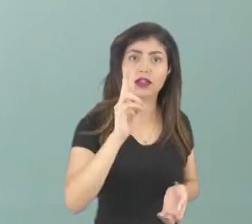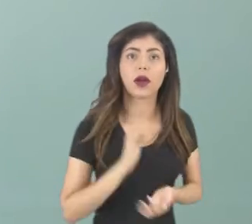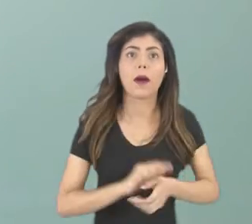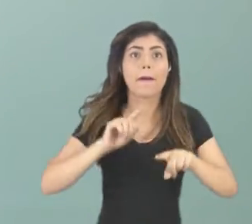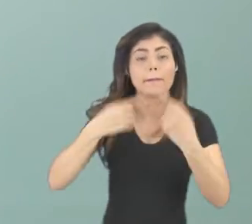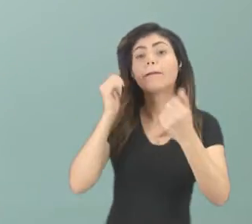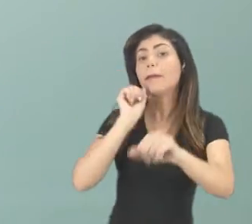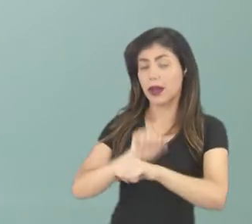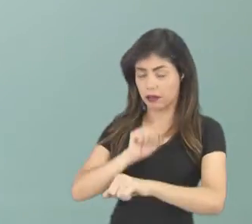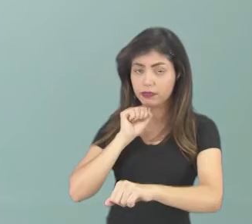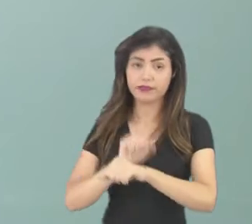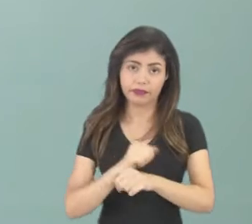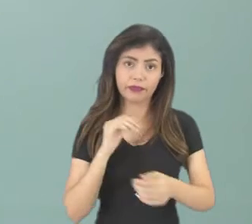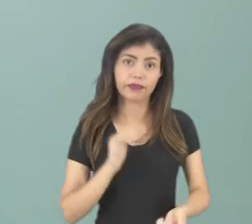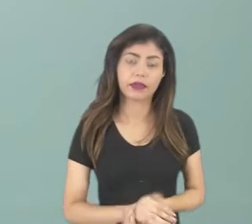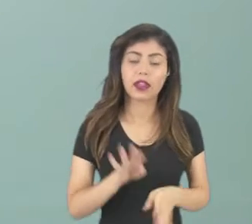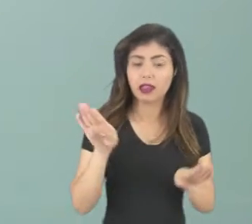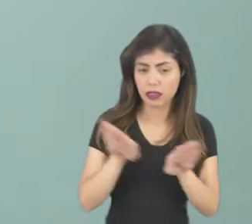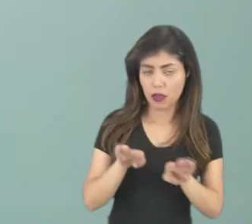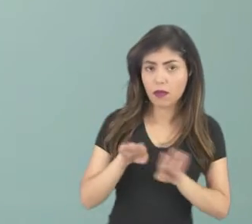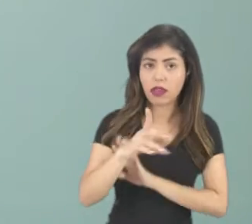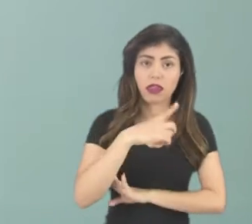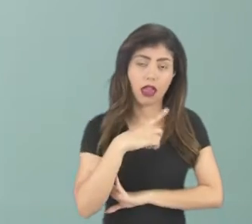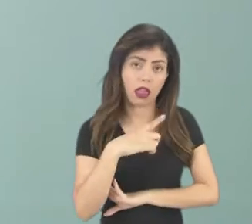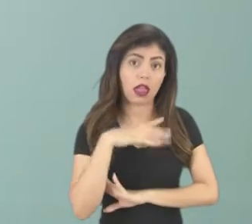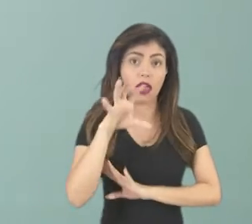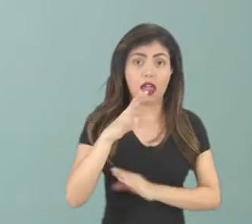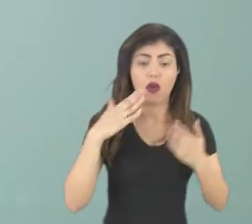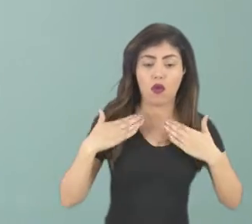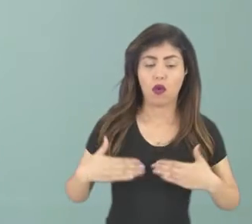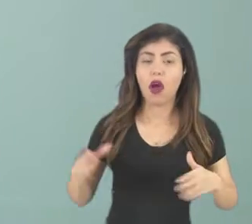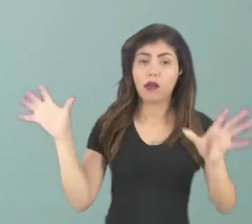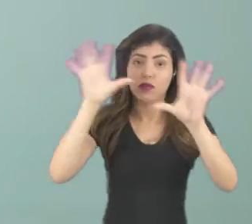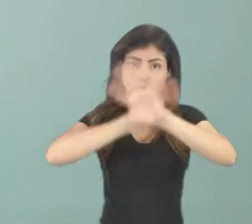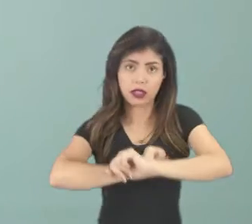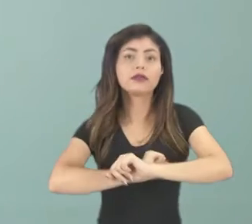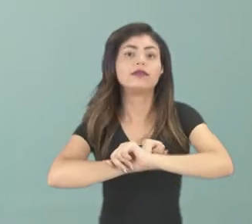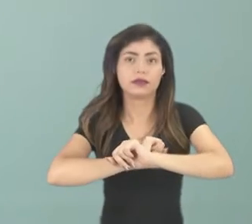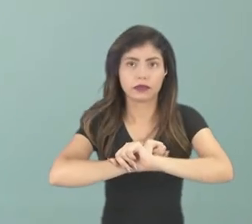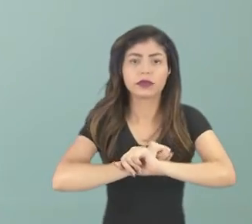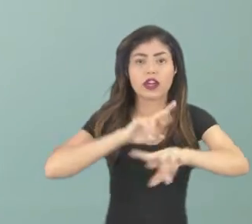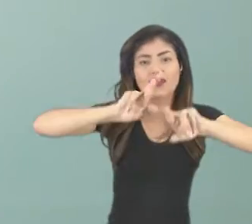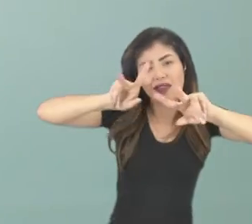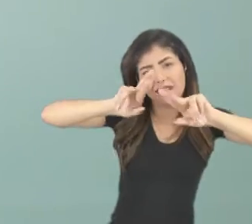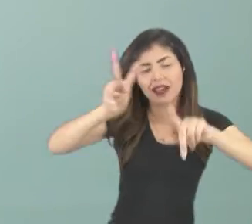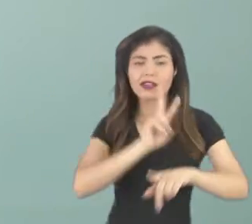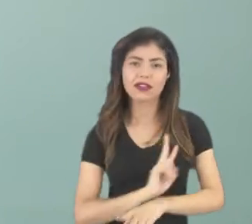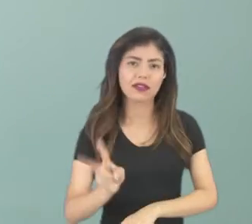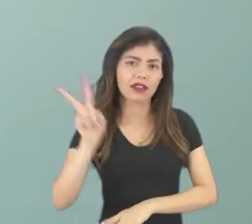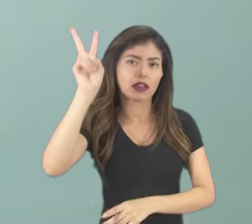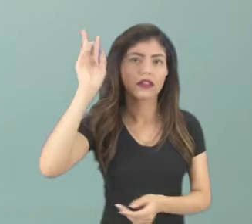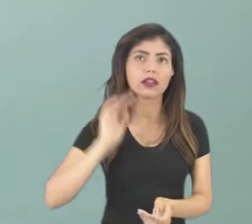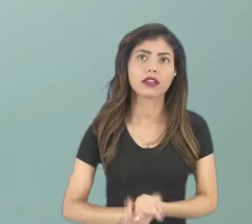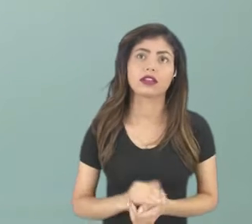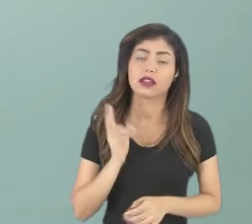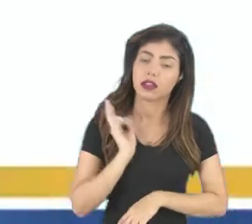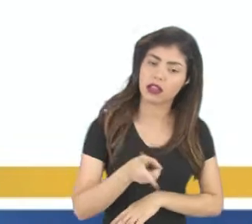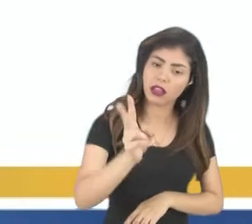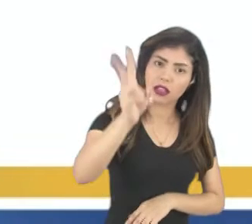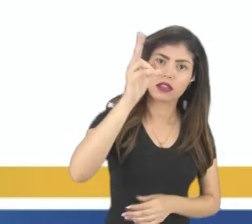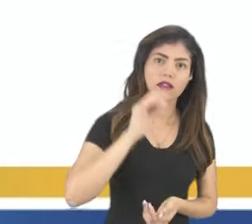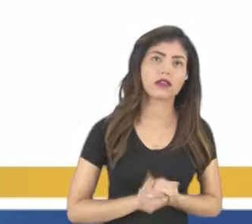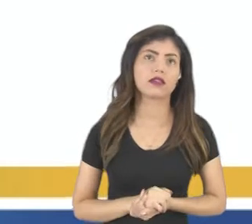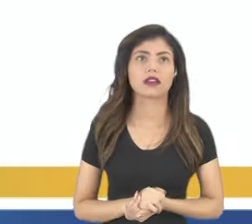poderia haver pausas e ajustamento que ocorre nessa radiação de corpo negro uma discrepância uma diferença de valores a partir das frequências